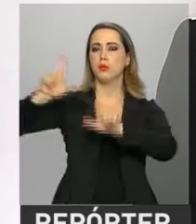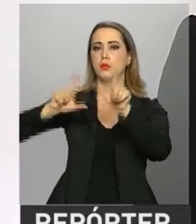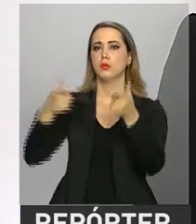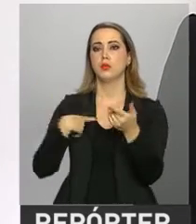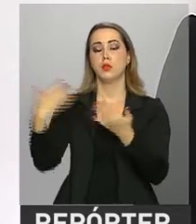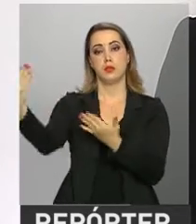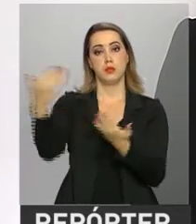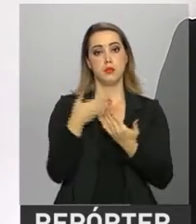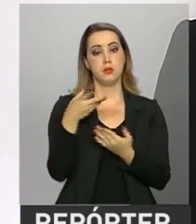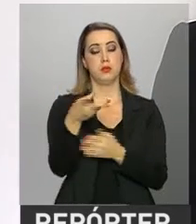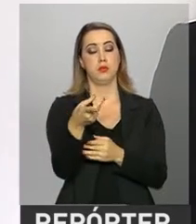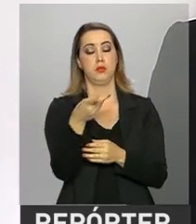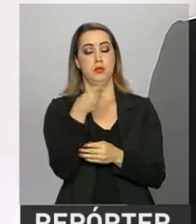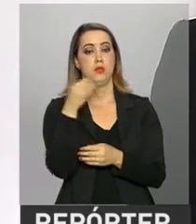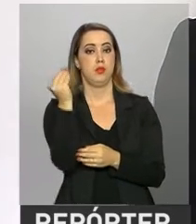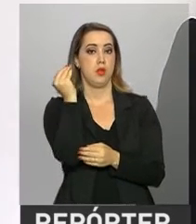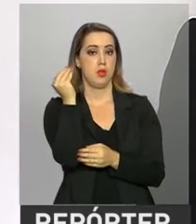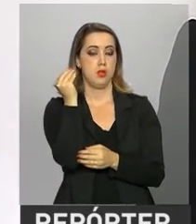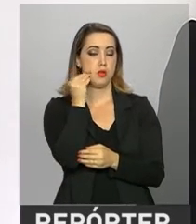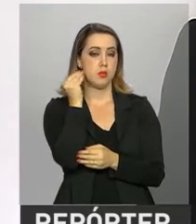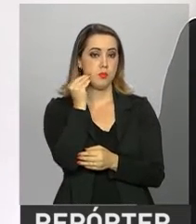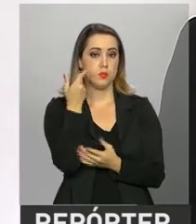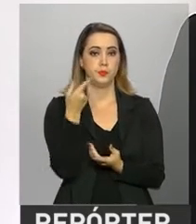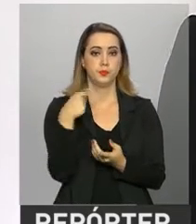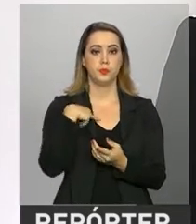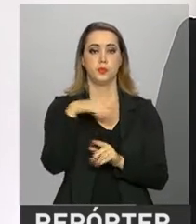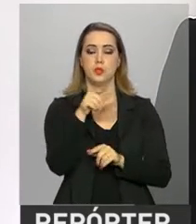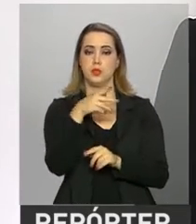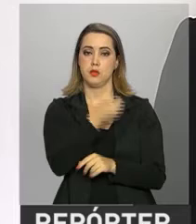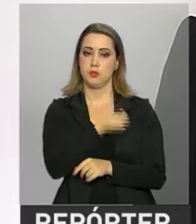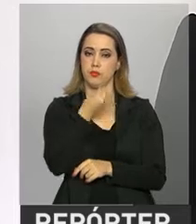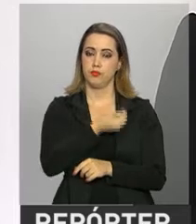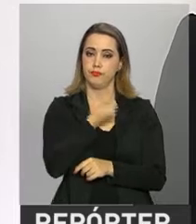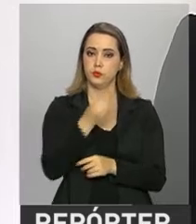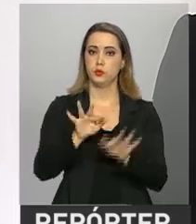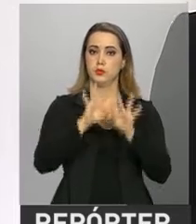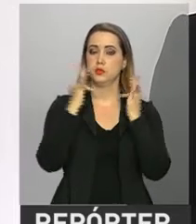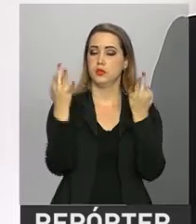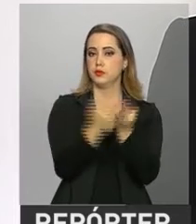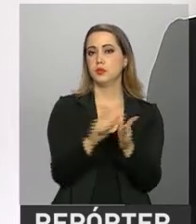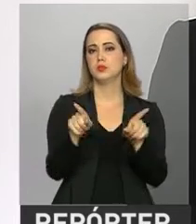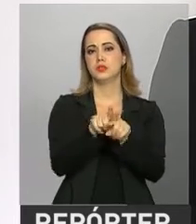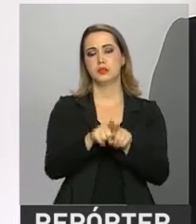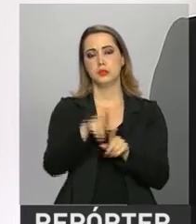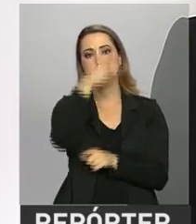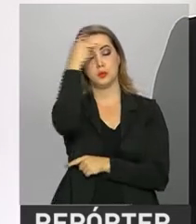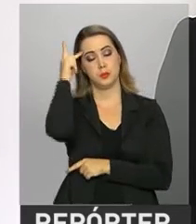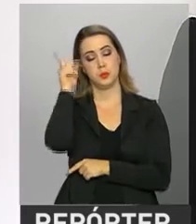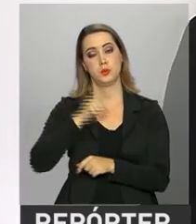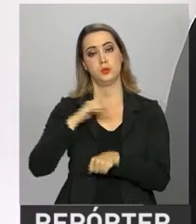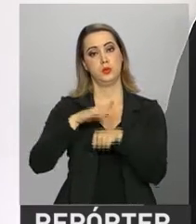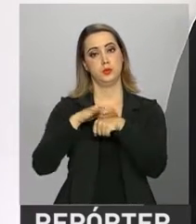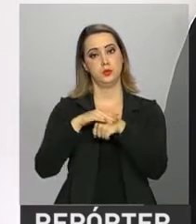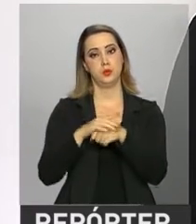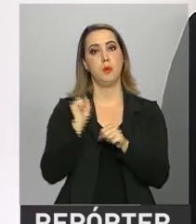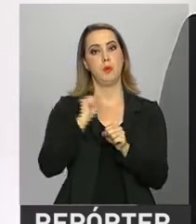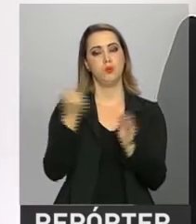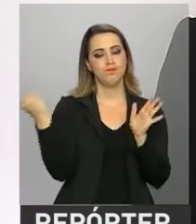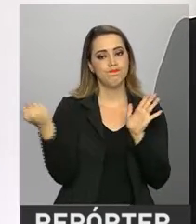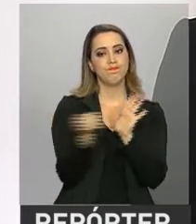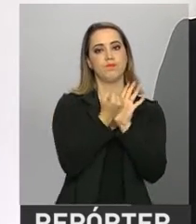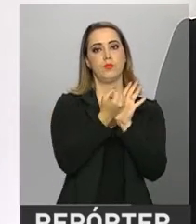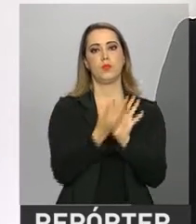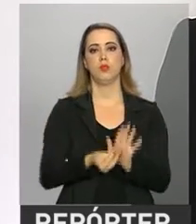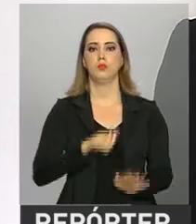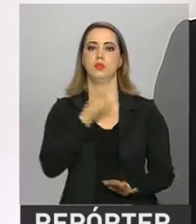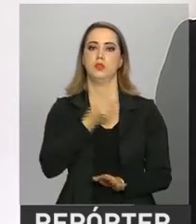vítimas e familiares de pessoas que tiveram essas doenças. O tema deixa claro: um simples mosquito pode marcar uma vida, um